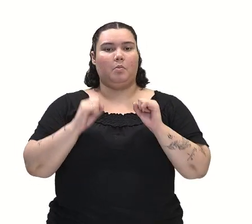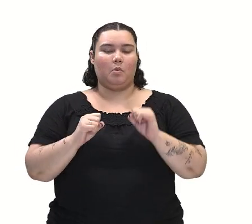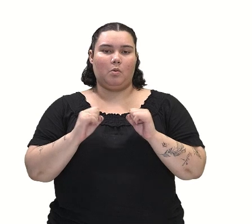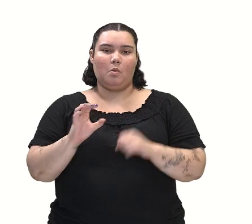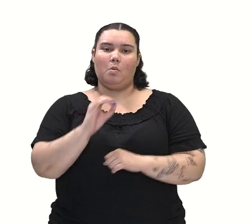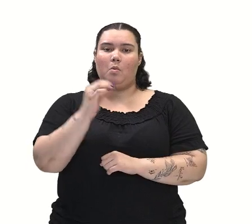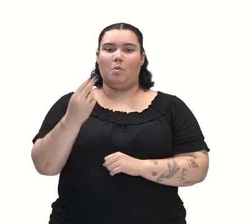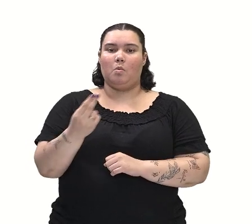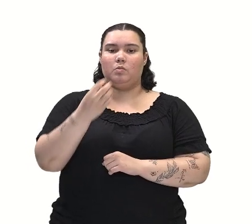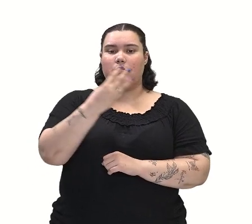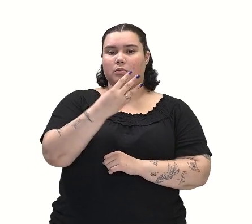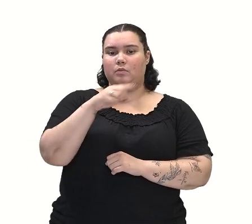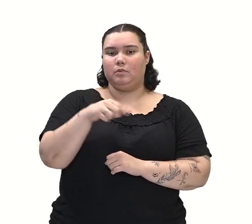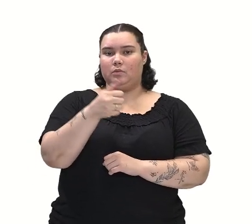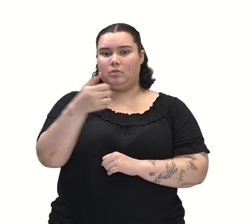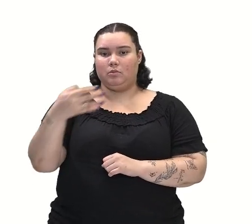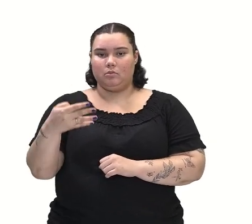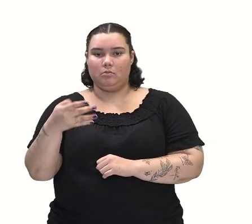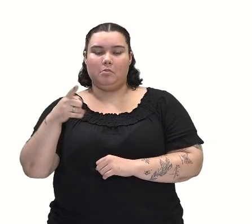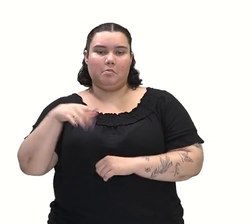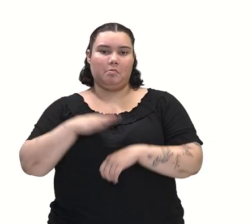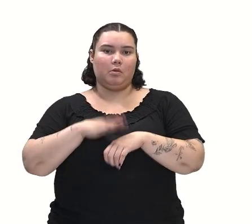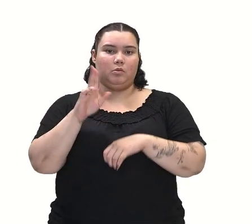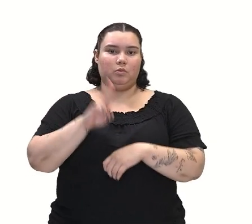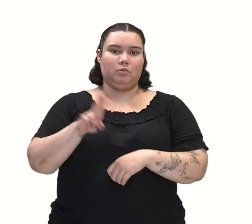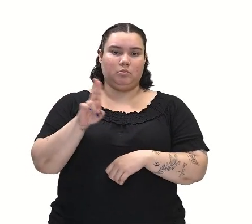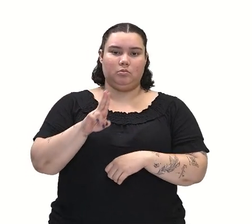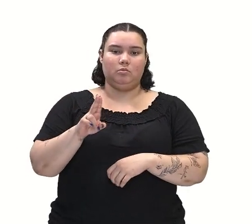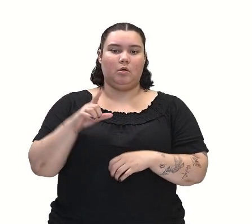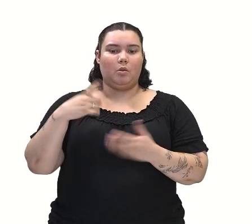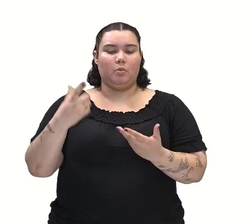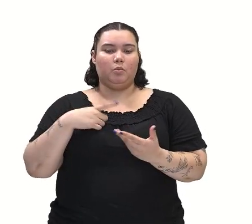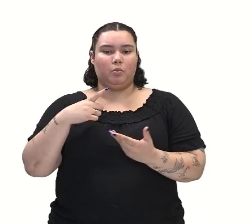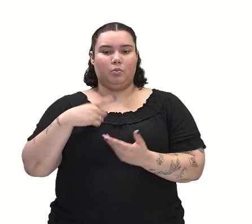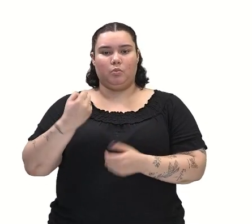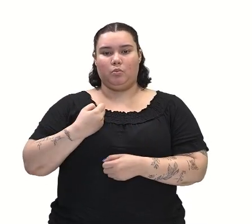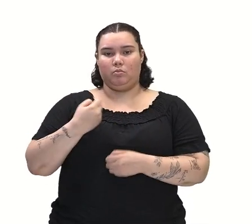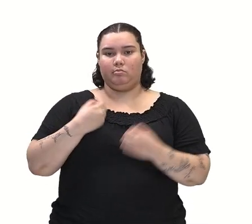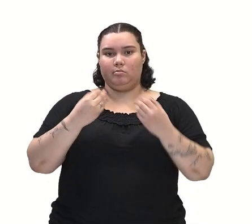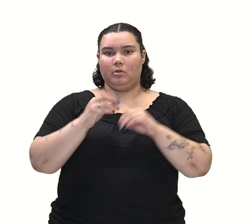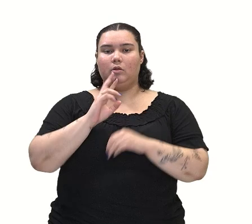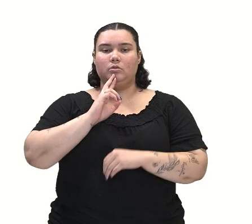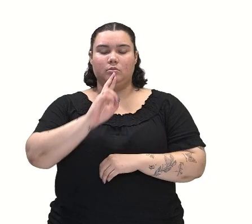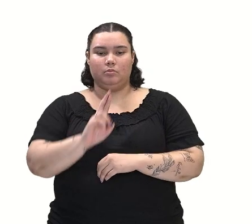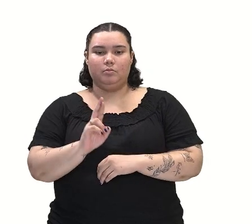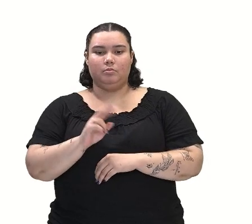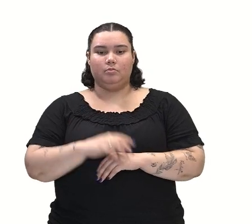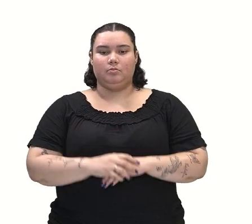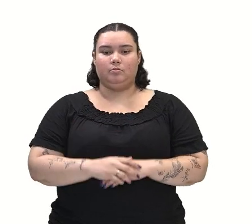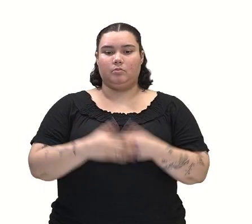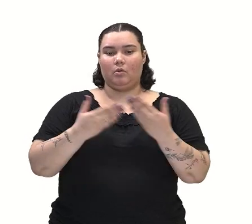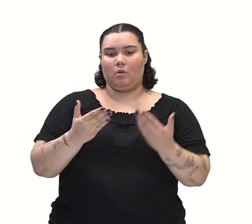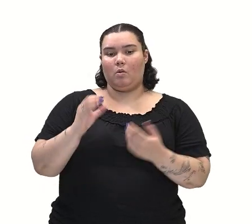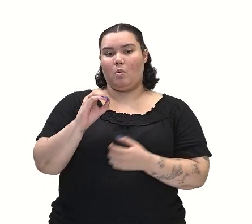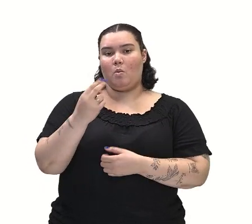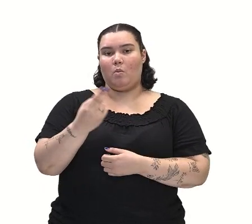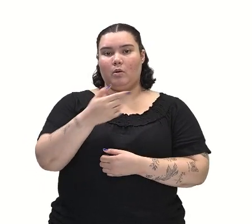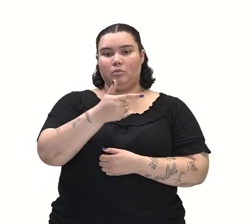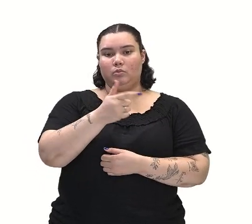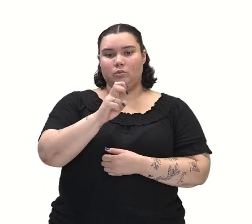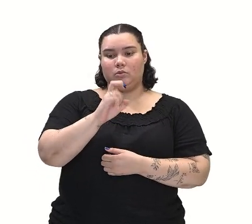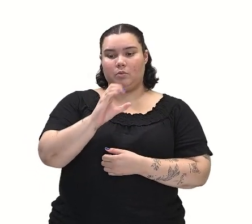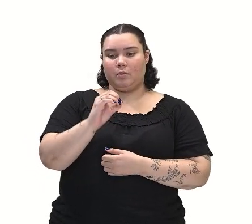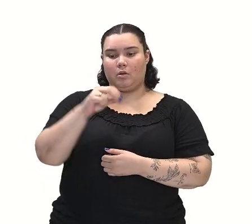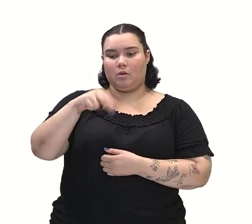por 3,14, que é o mais comum, também pode, só vai dar um número na resposta em decimal. Então, ou 250